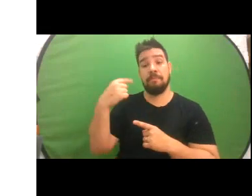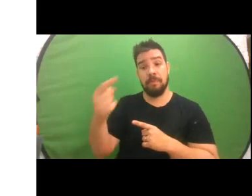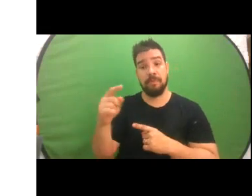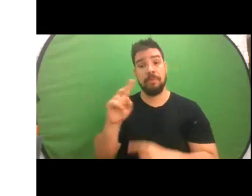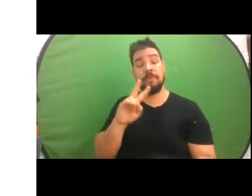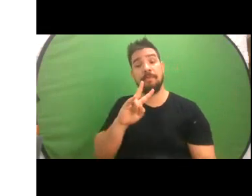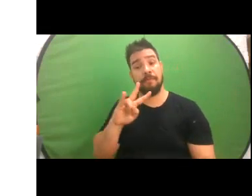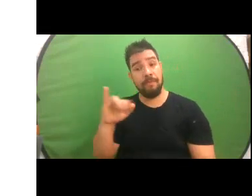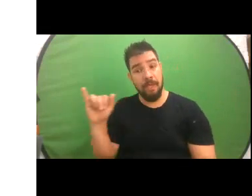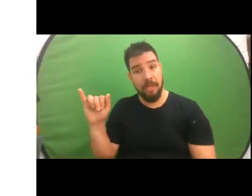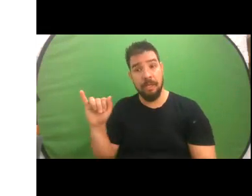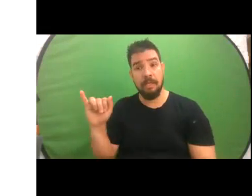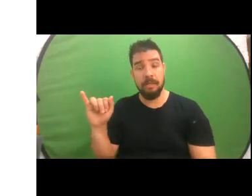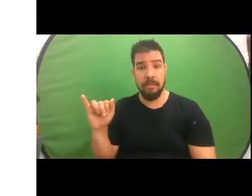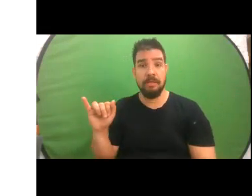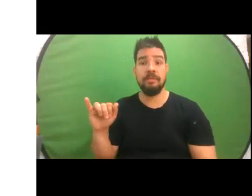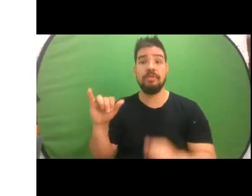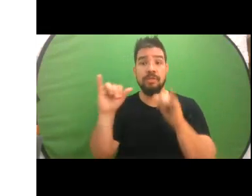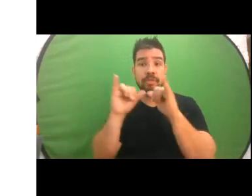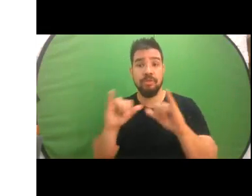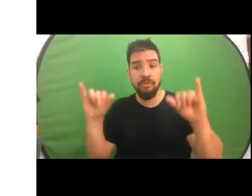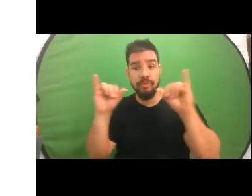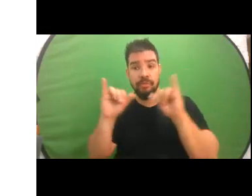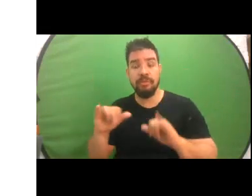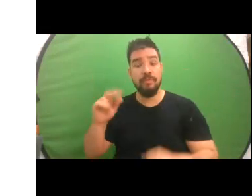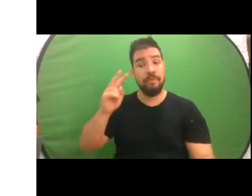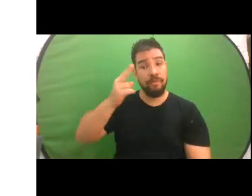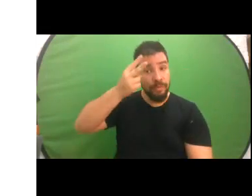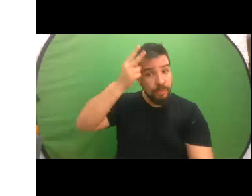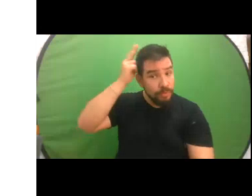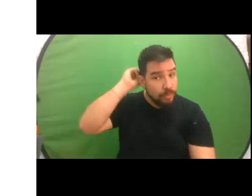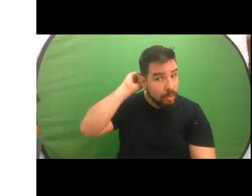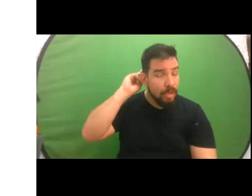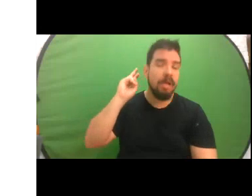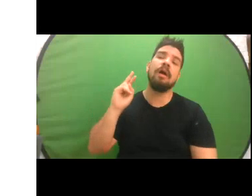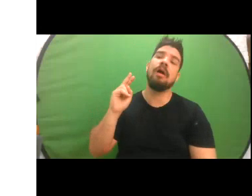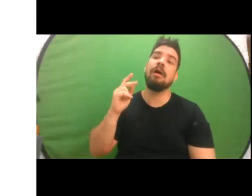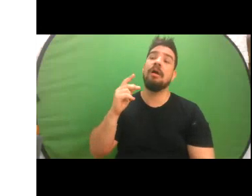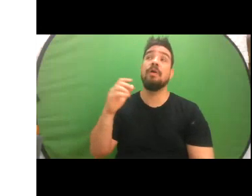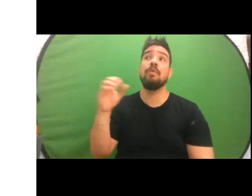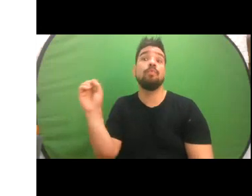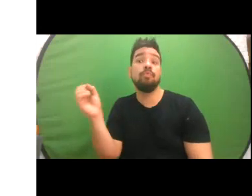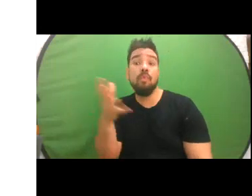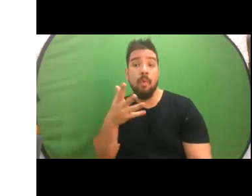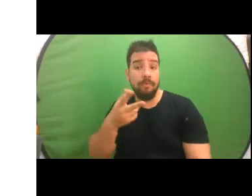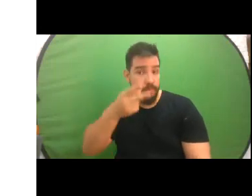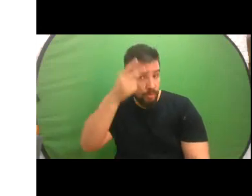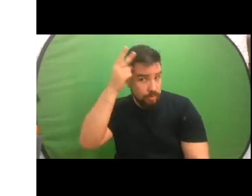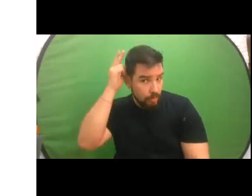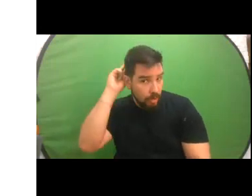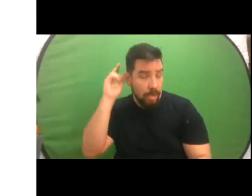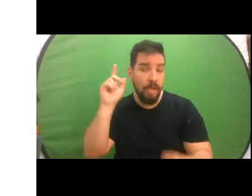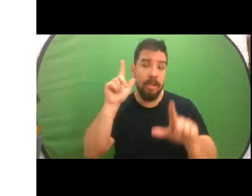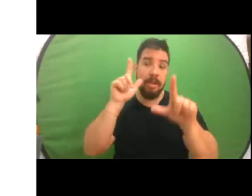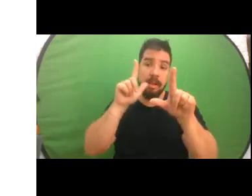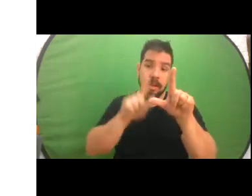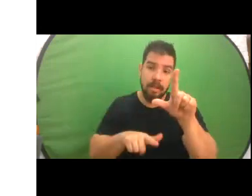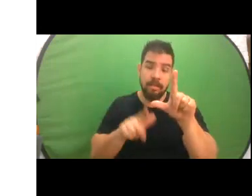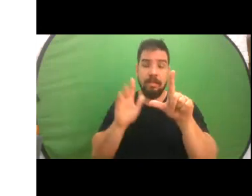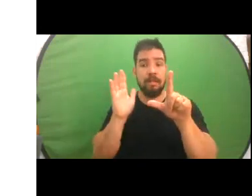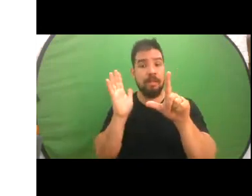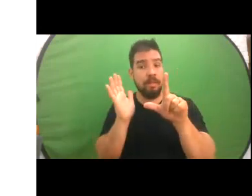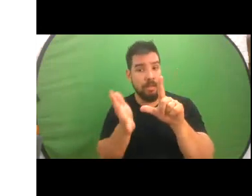processo de divulgar o vestibular, né? Então, vai ter um outro vestibular de letras Libras,